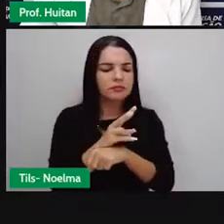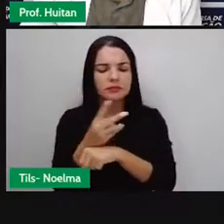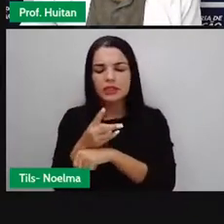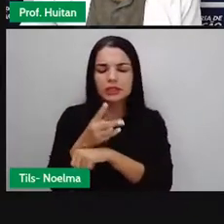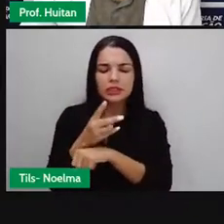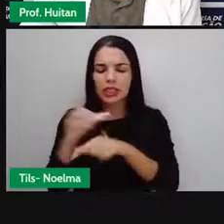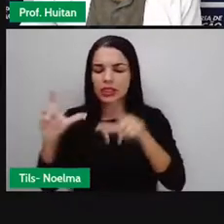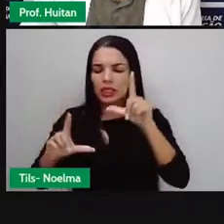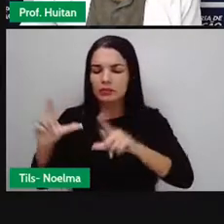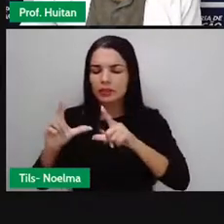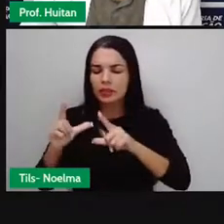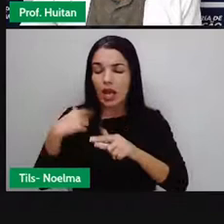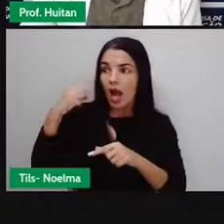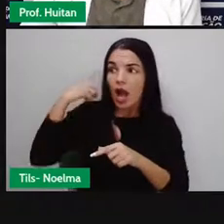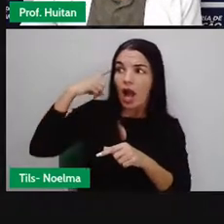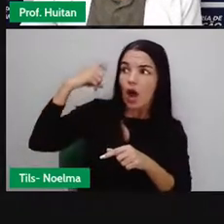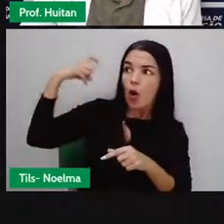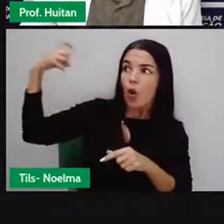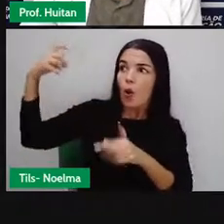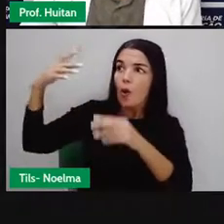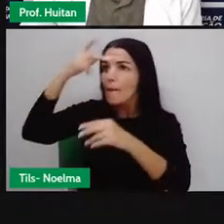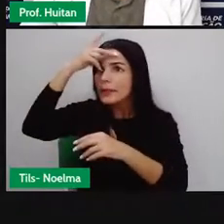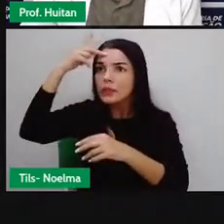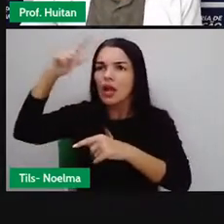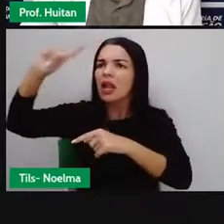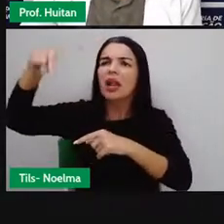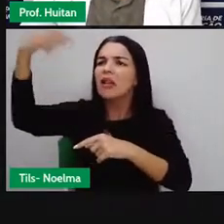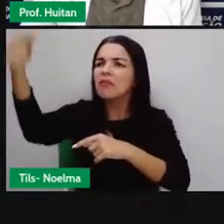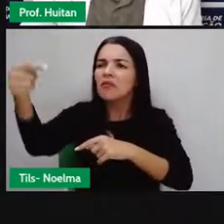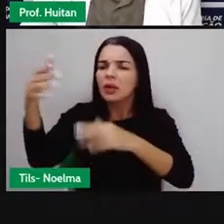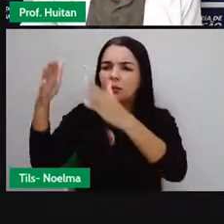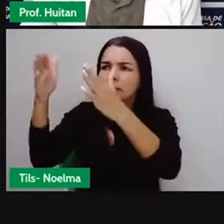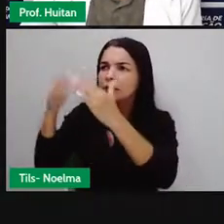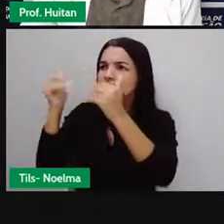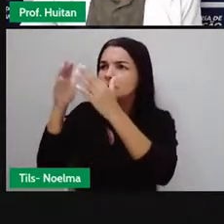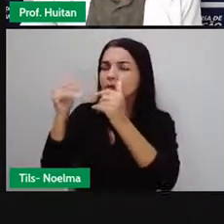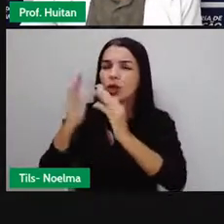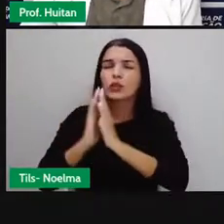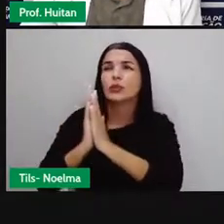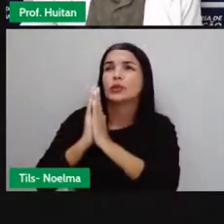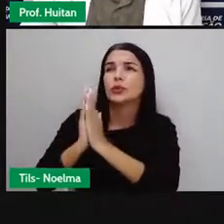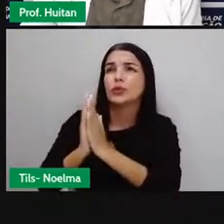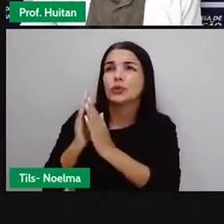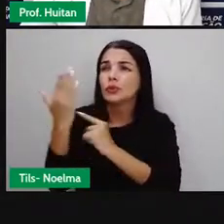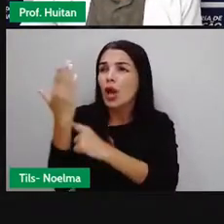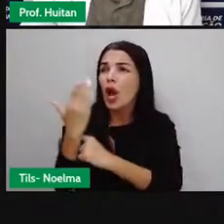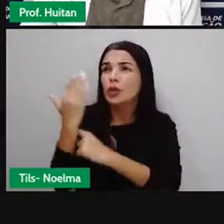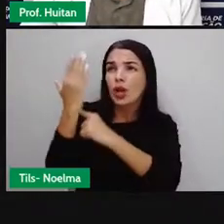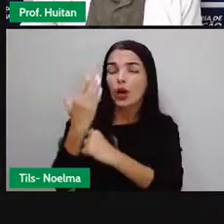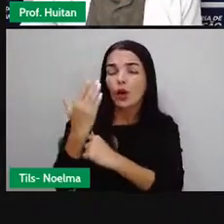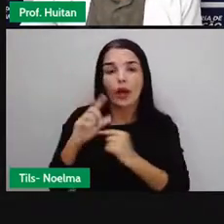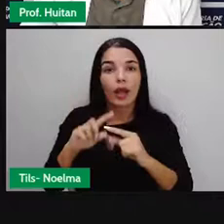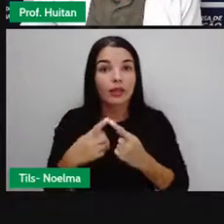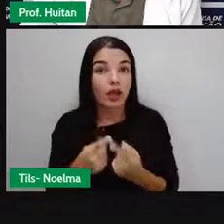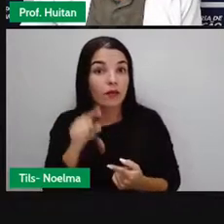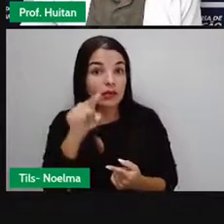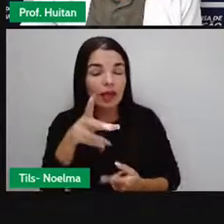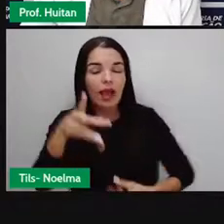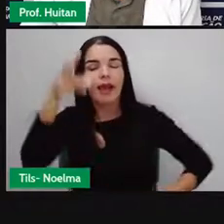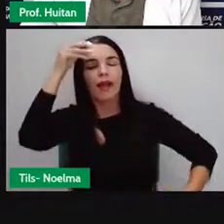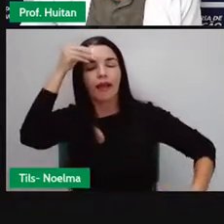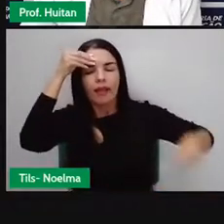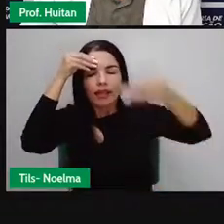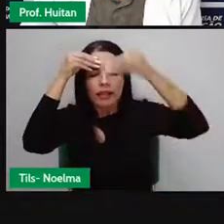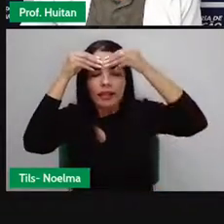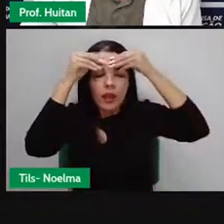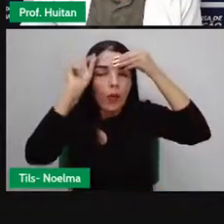casa de alguém pedindo socorro, né? A situação te levou a compreender ou ter a ideia que alguém